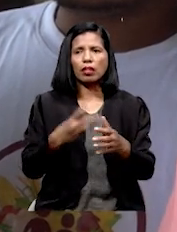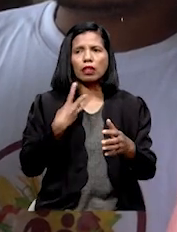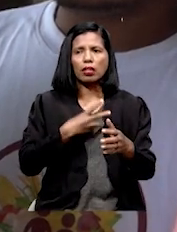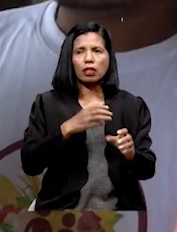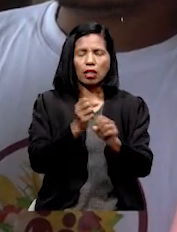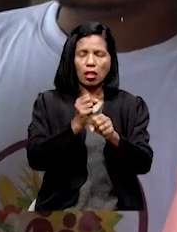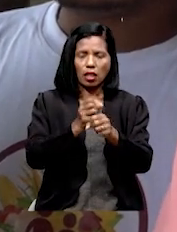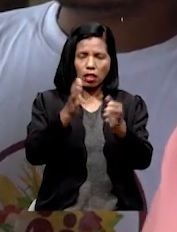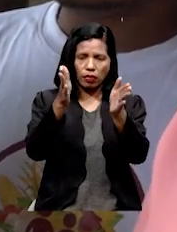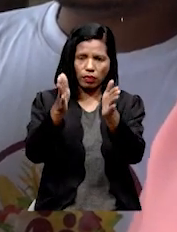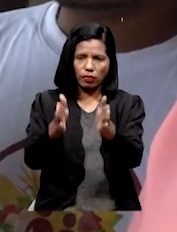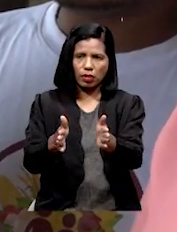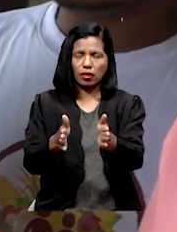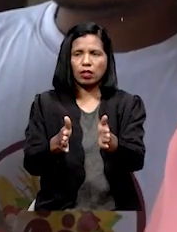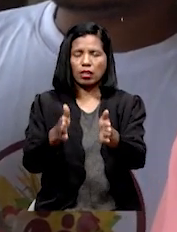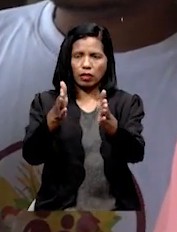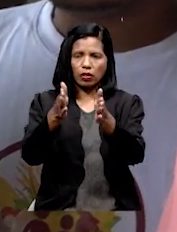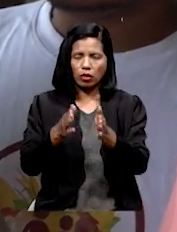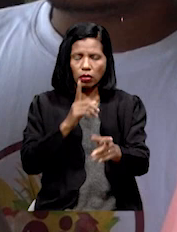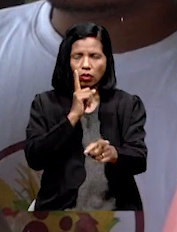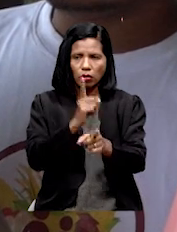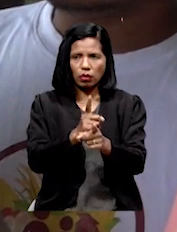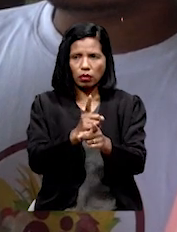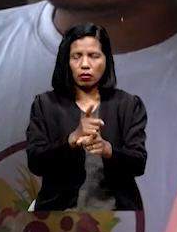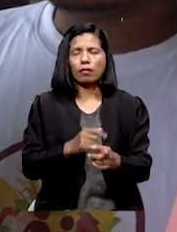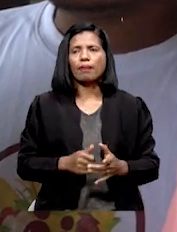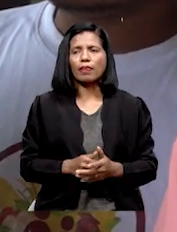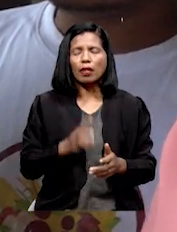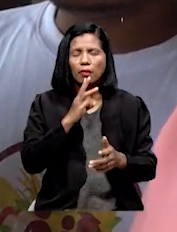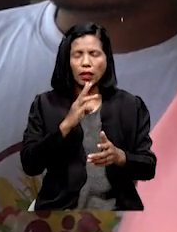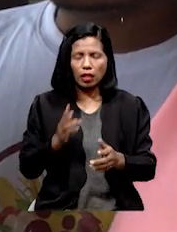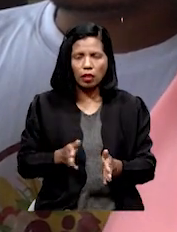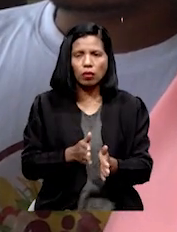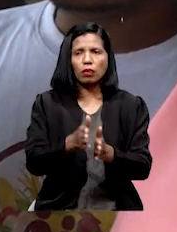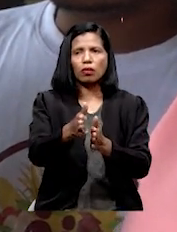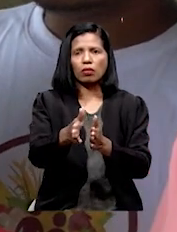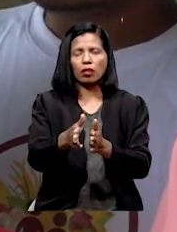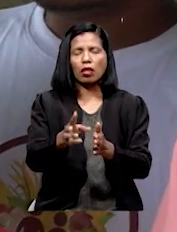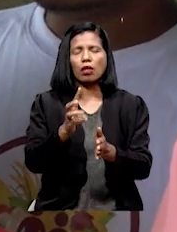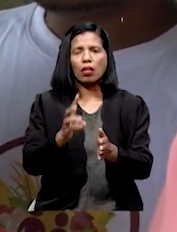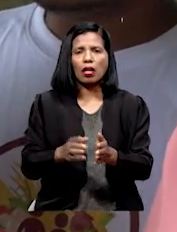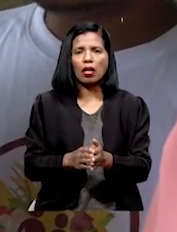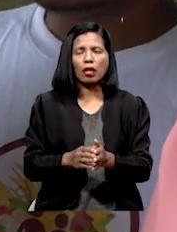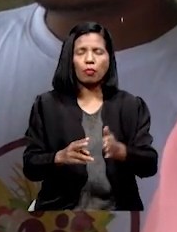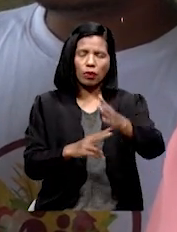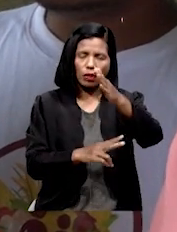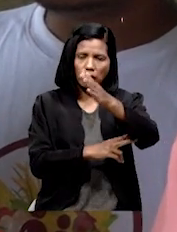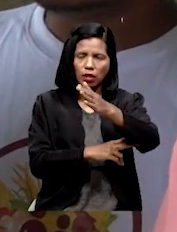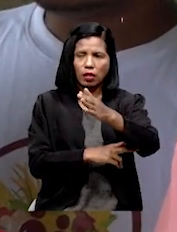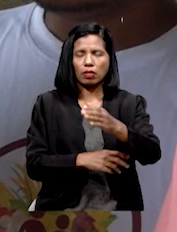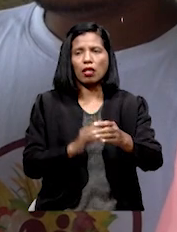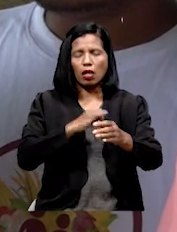dia que é o los fatin de dala dia e halo ponte de tudo o moro e do não sei que